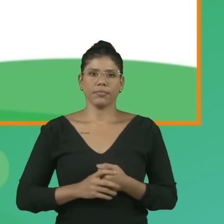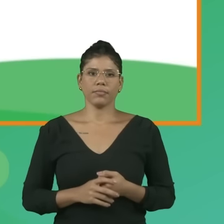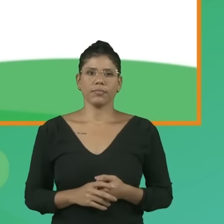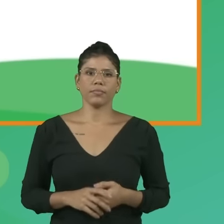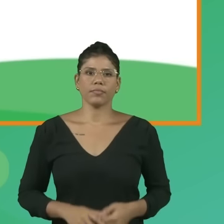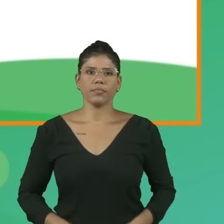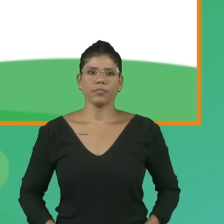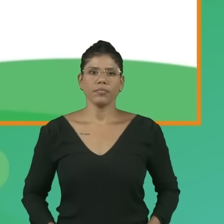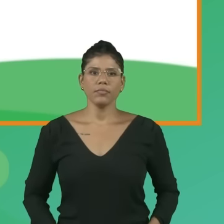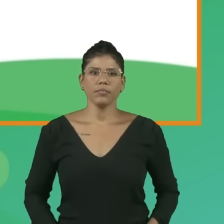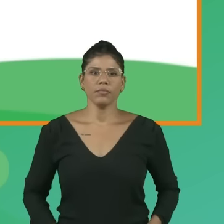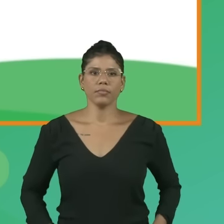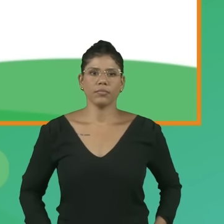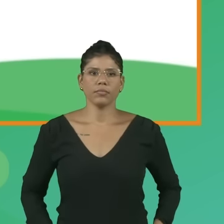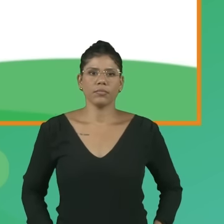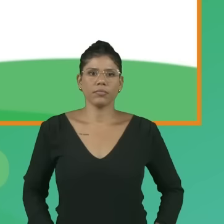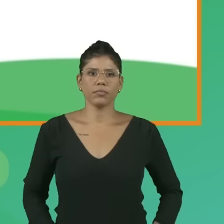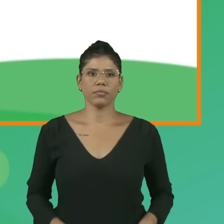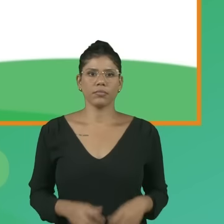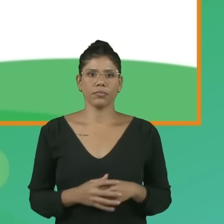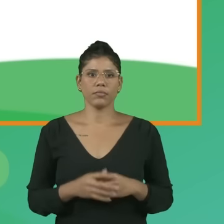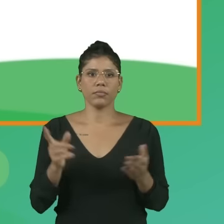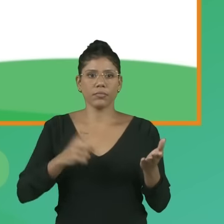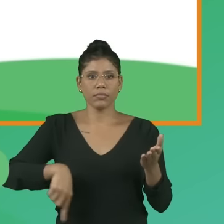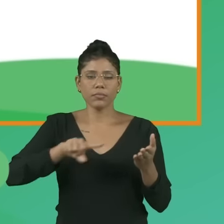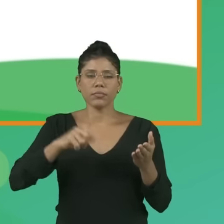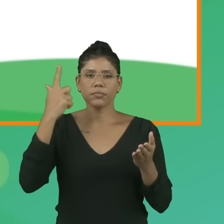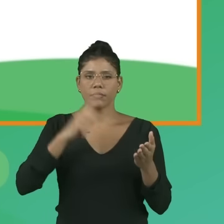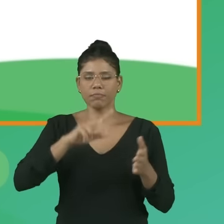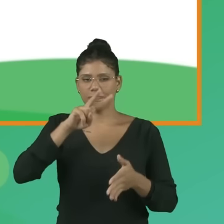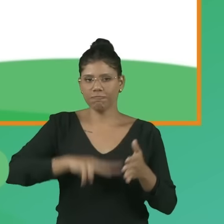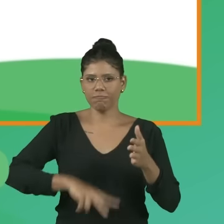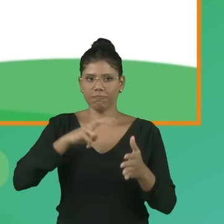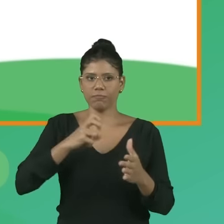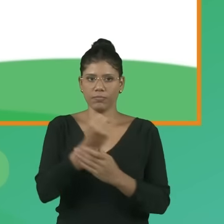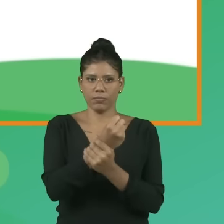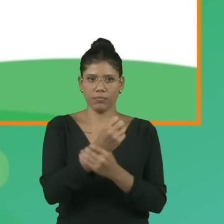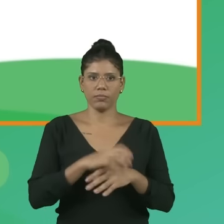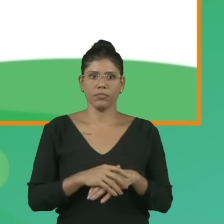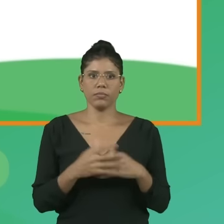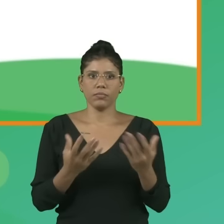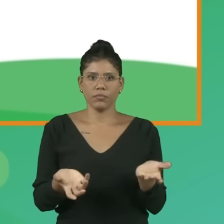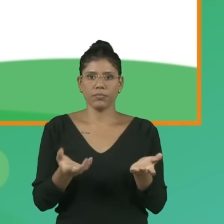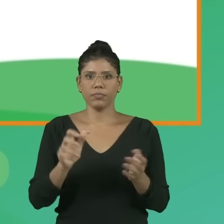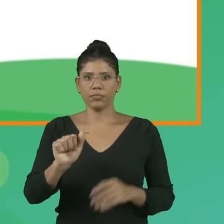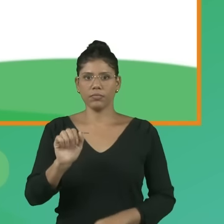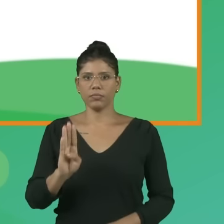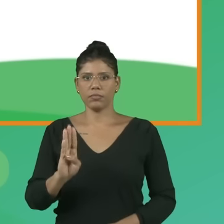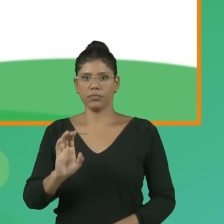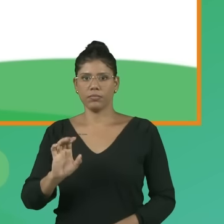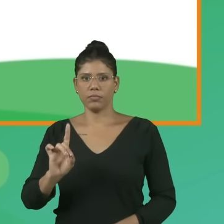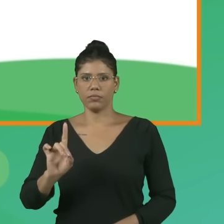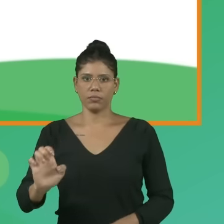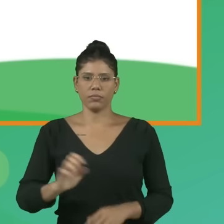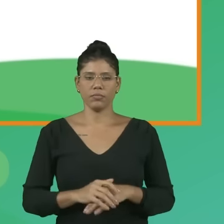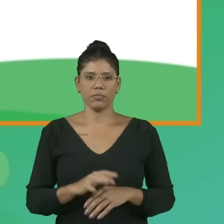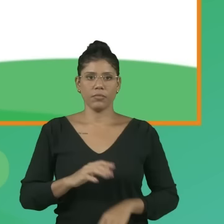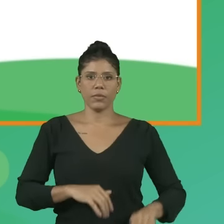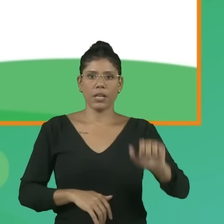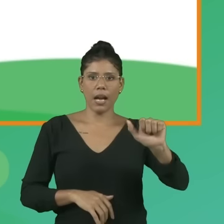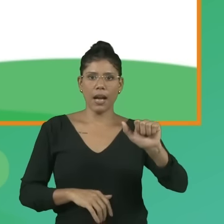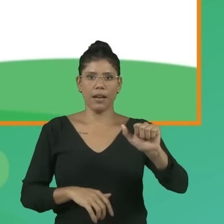tendo ciência do que vocês estão fazendo, do que vocês estão lendo, certo? Então, bora para as questões. Letra A. Ruptura